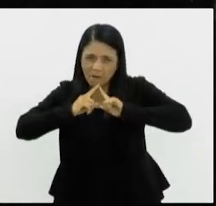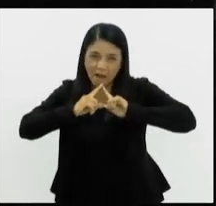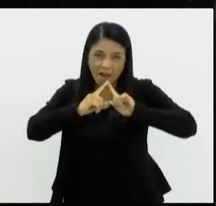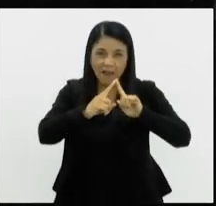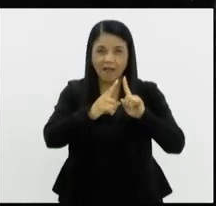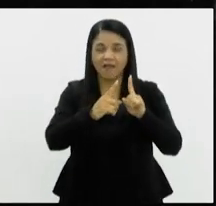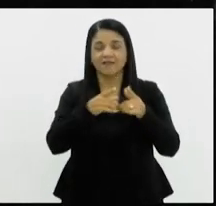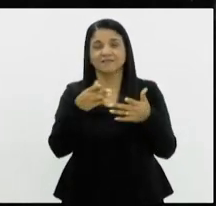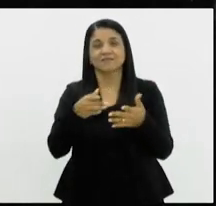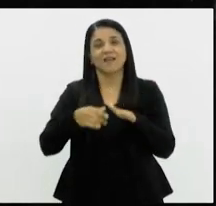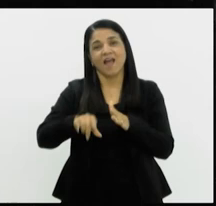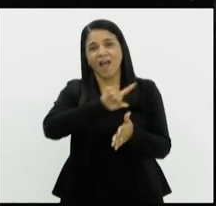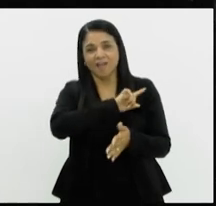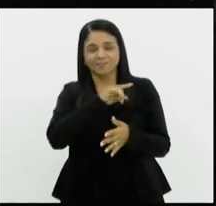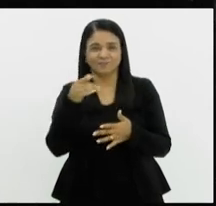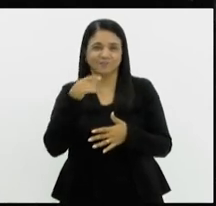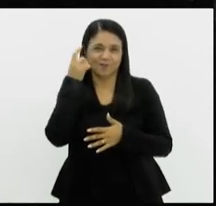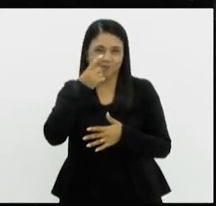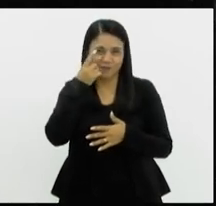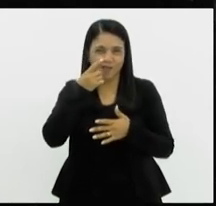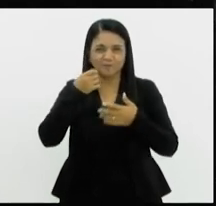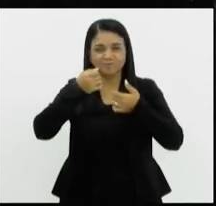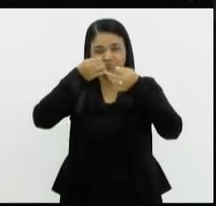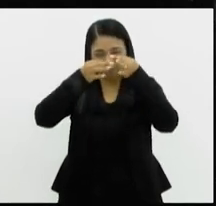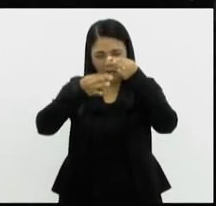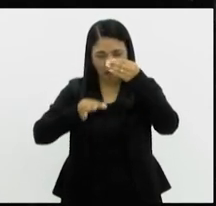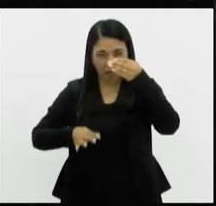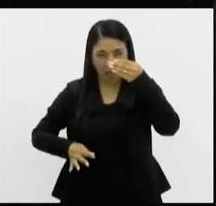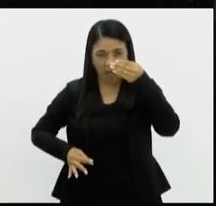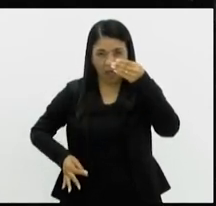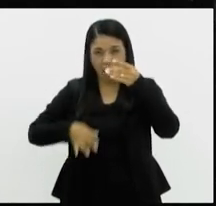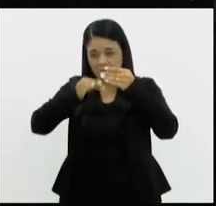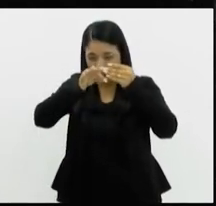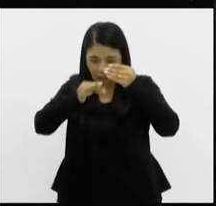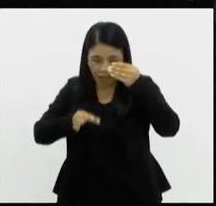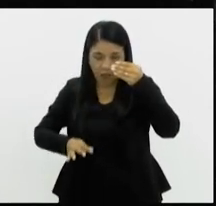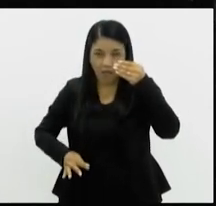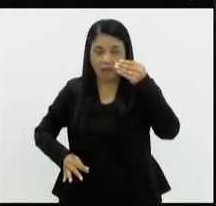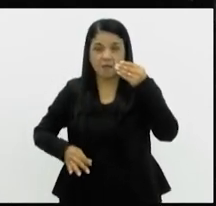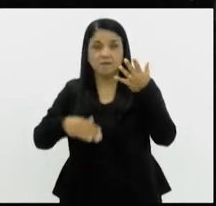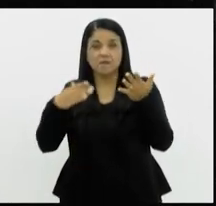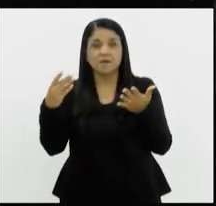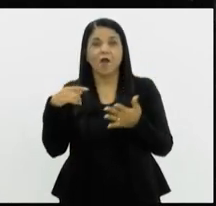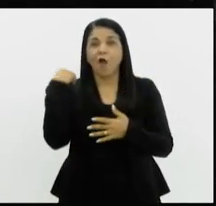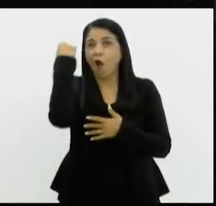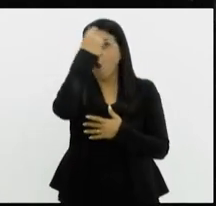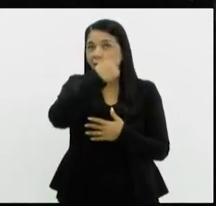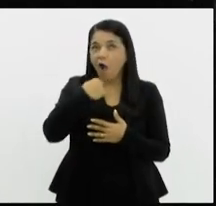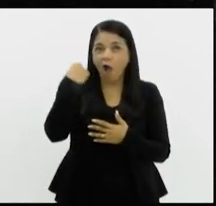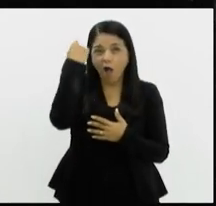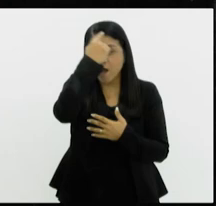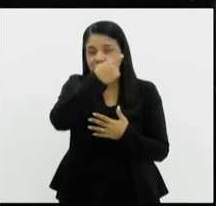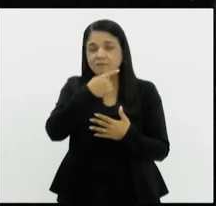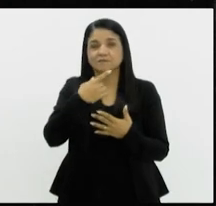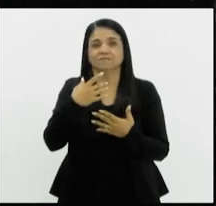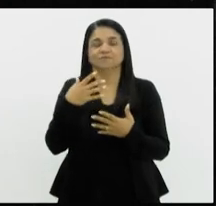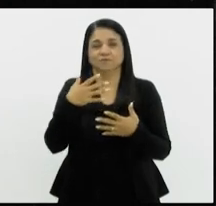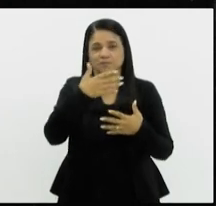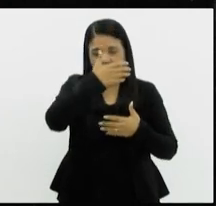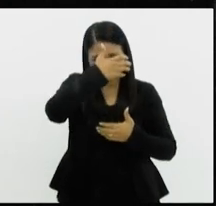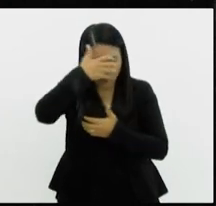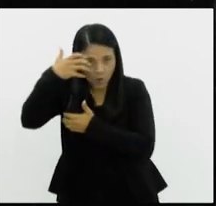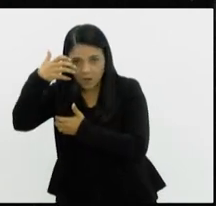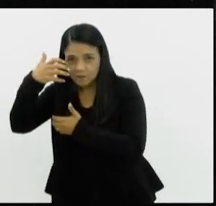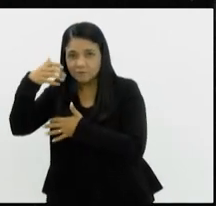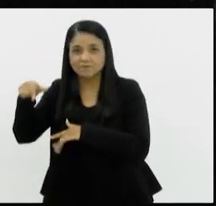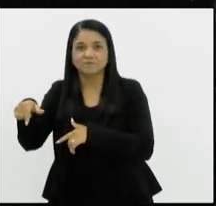páginas e páginas e páginas e páginas ou minutos ou horas como foi ontem do sequestro para